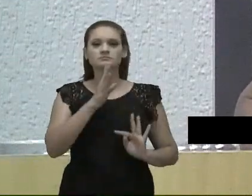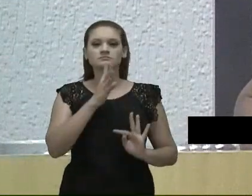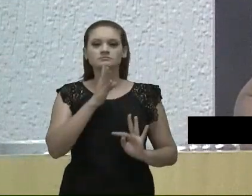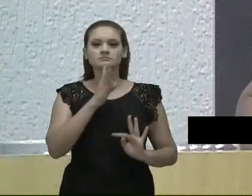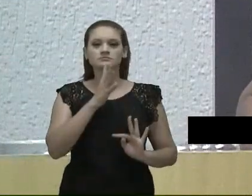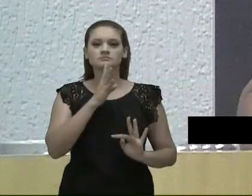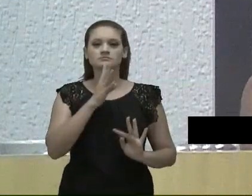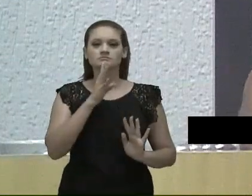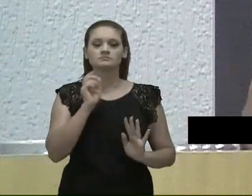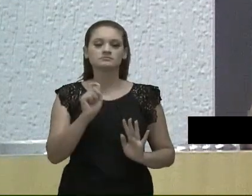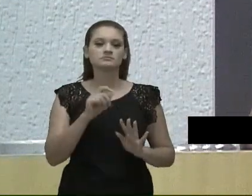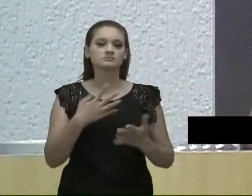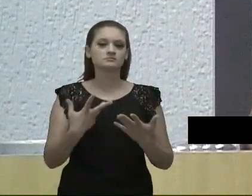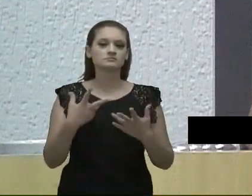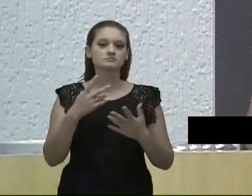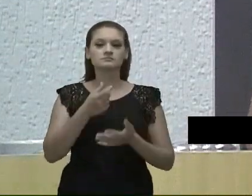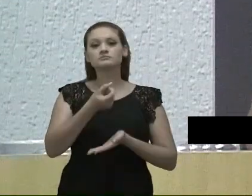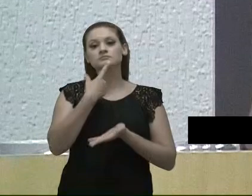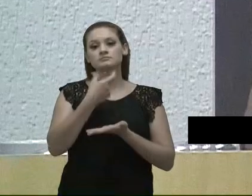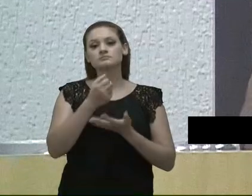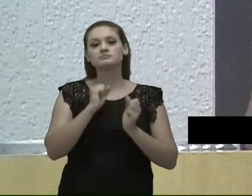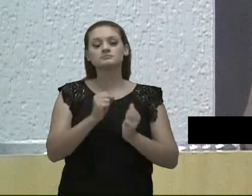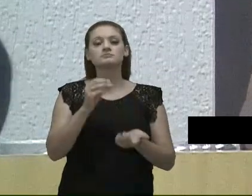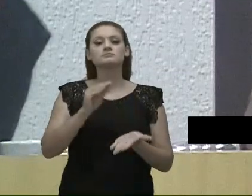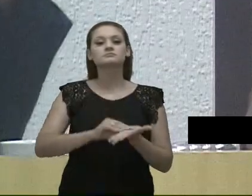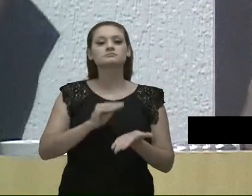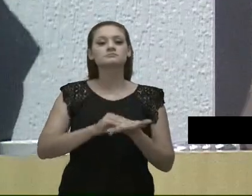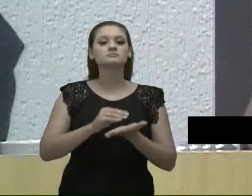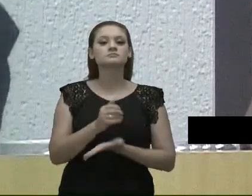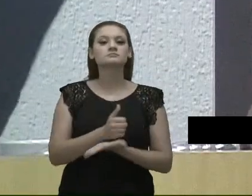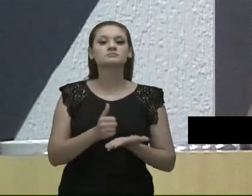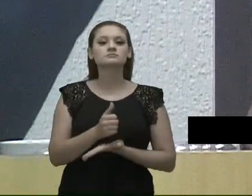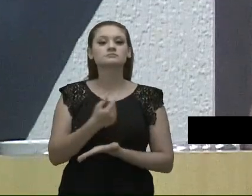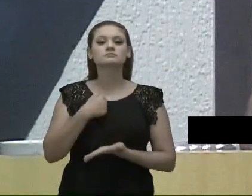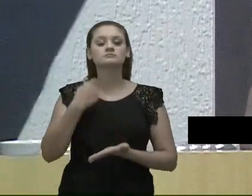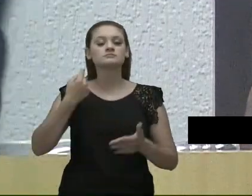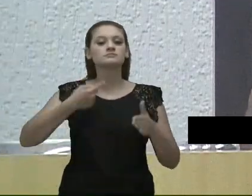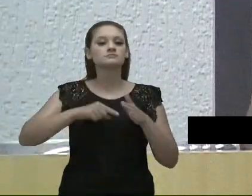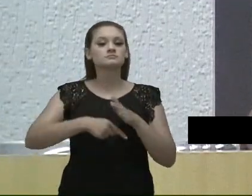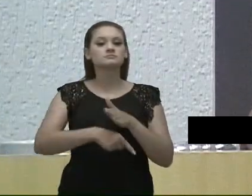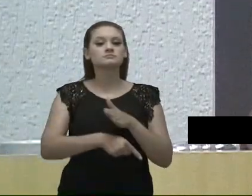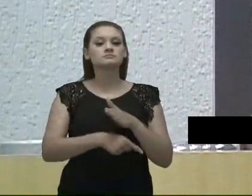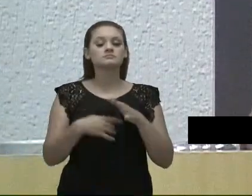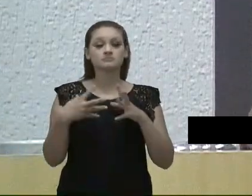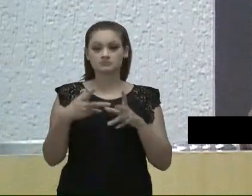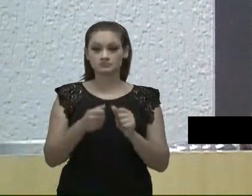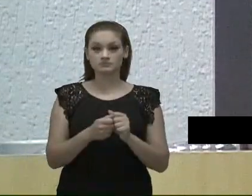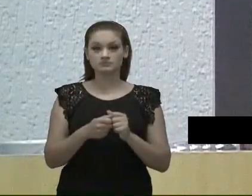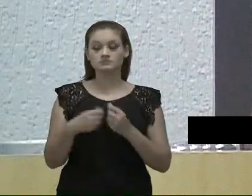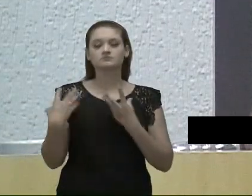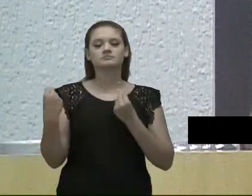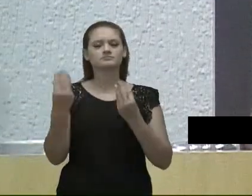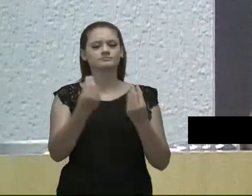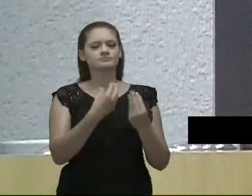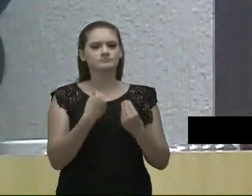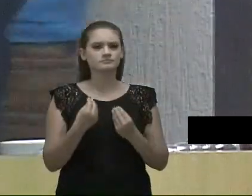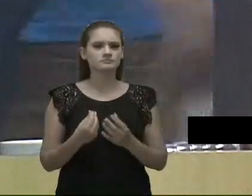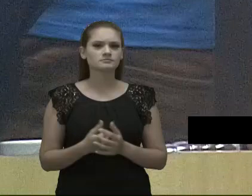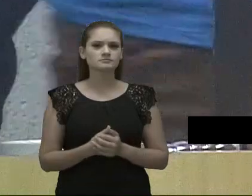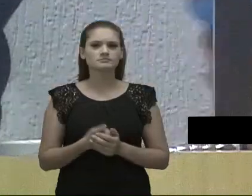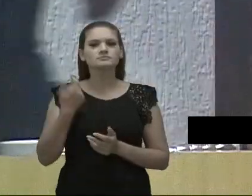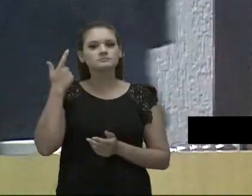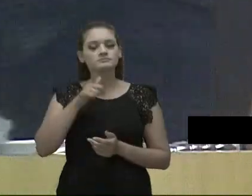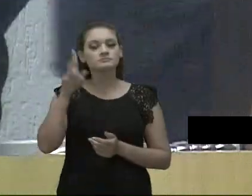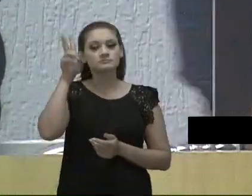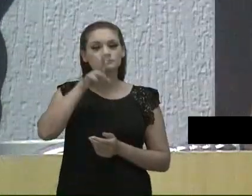conhecimento de medicamentos que podem estar faltando, basicamente. A gente não vai aprofundar em tudo, até porque são muitos medicamentos, você não vai conseguir